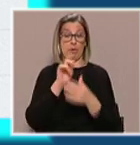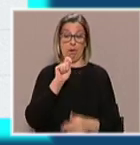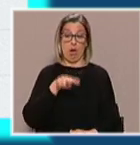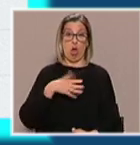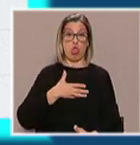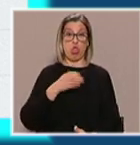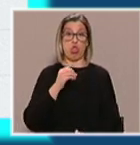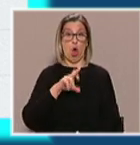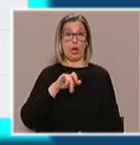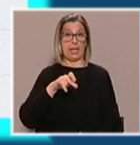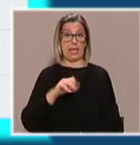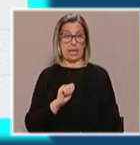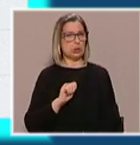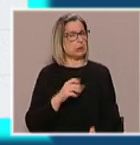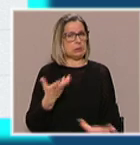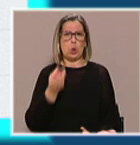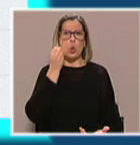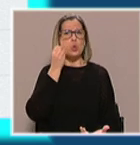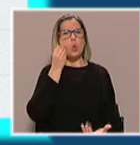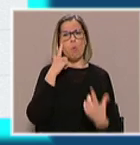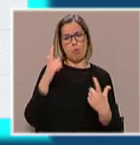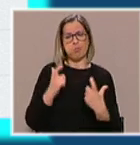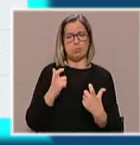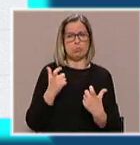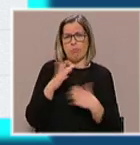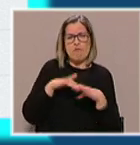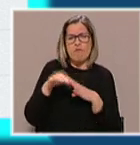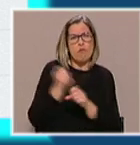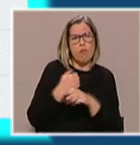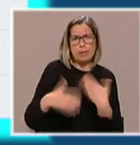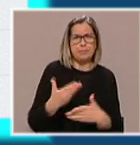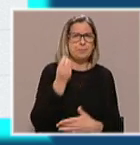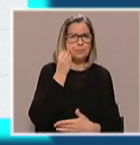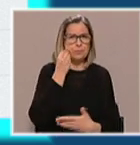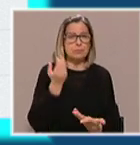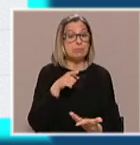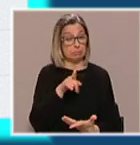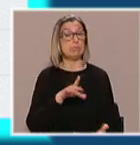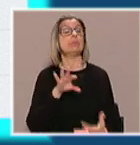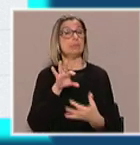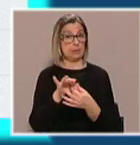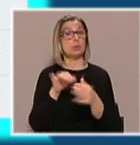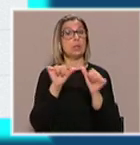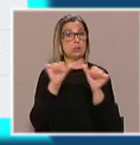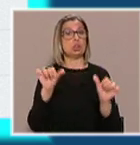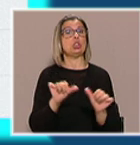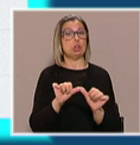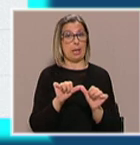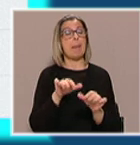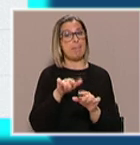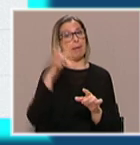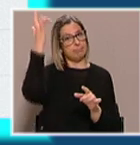sistema hormonal está dependente, interage com o sistema nervoso, através do hipotálamo.